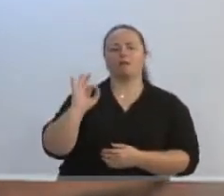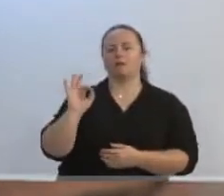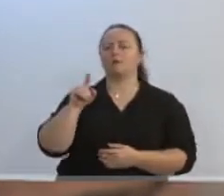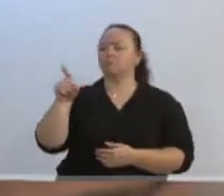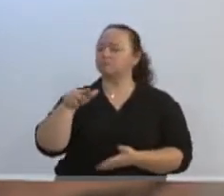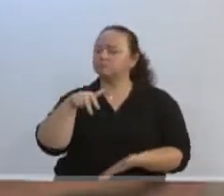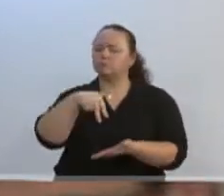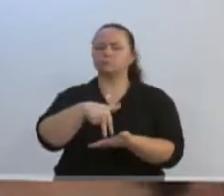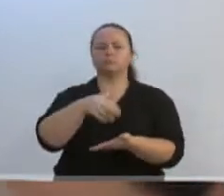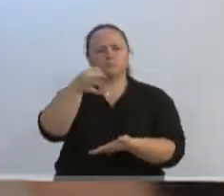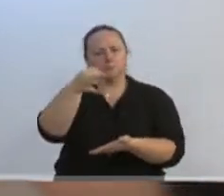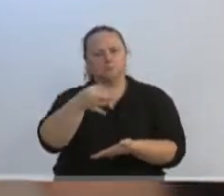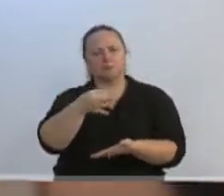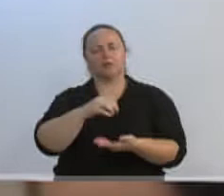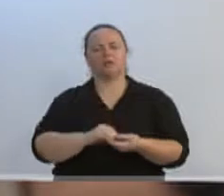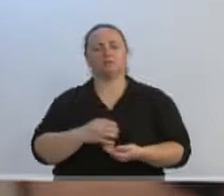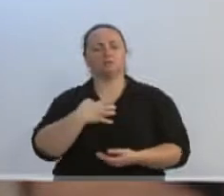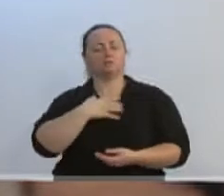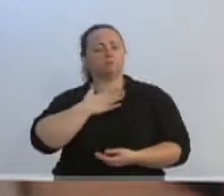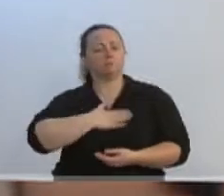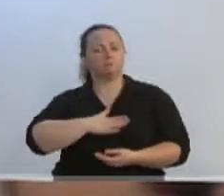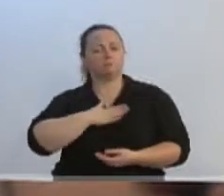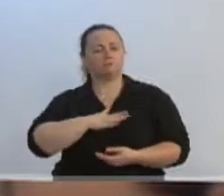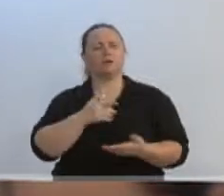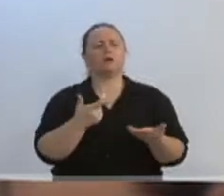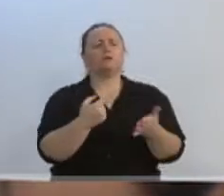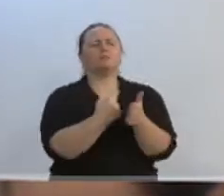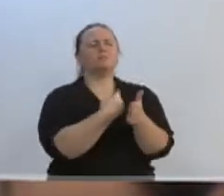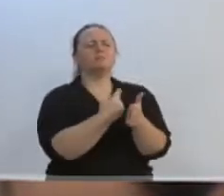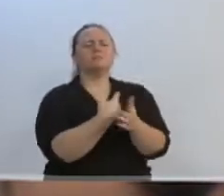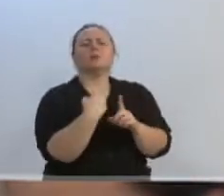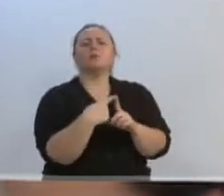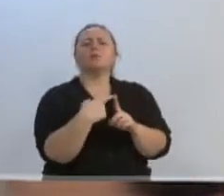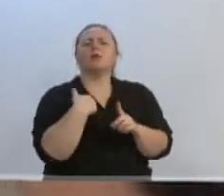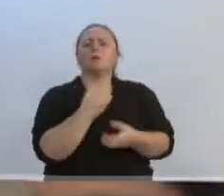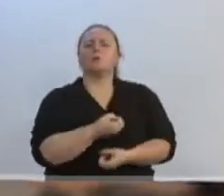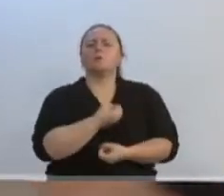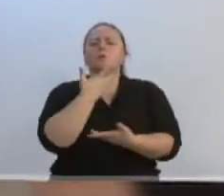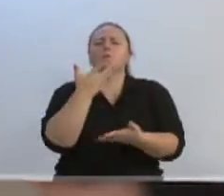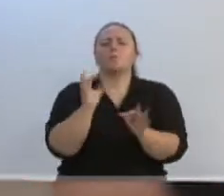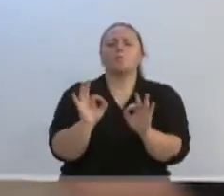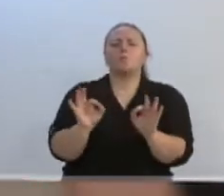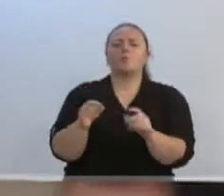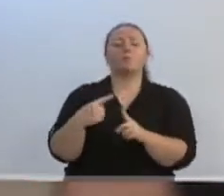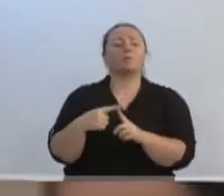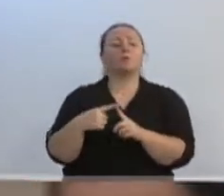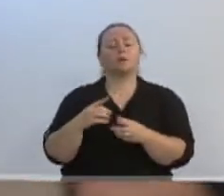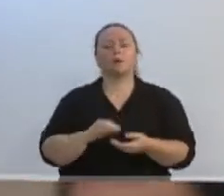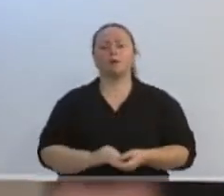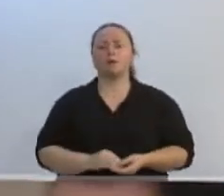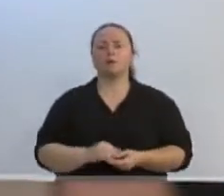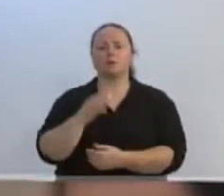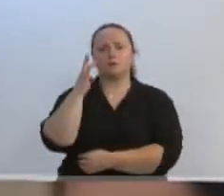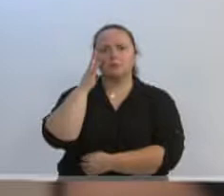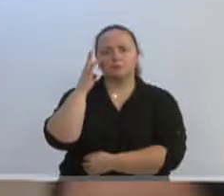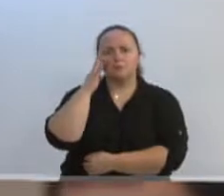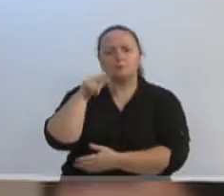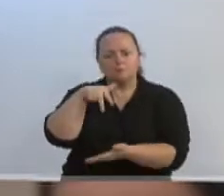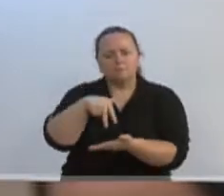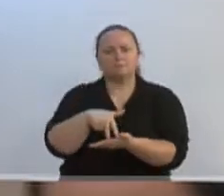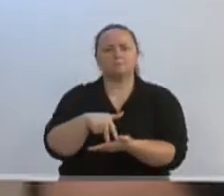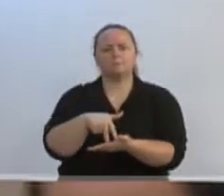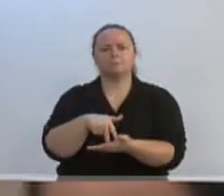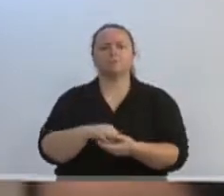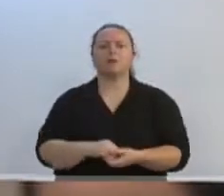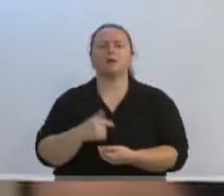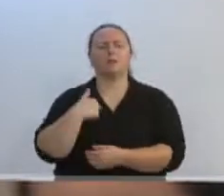trazendo isso de uma forma muito tranquila. E sempre me perguntam por que eu não me manifesto. Eu não me manifesto porque nós temos que realmente ouvir ambas as partes. Eu escutei,